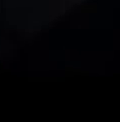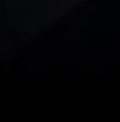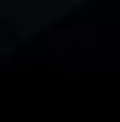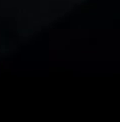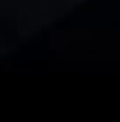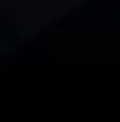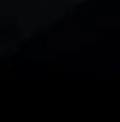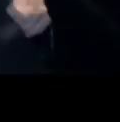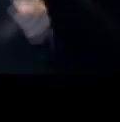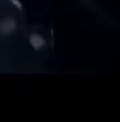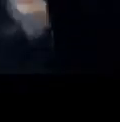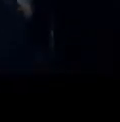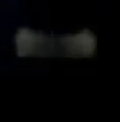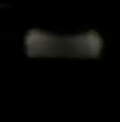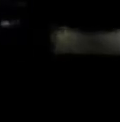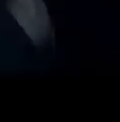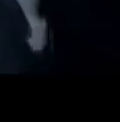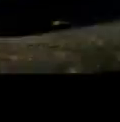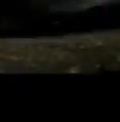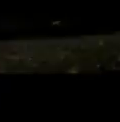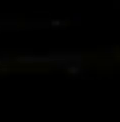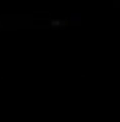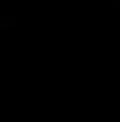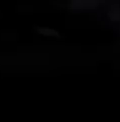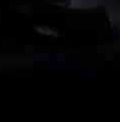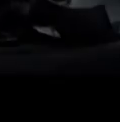Então, por que fazer isso?